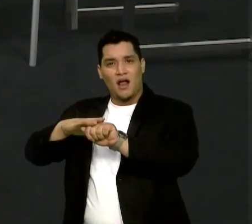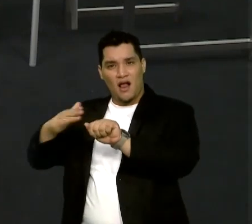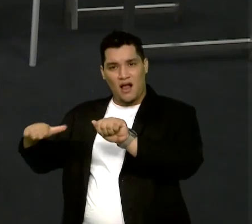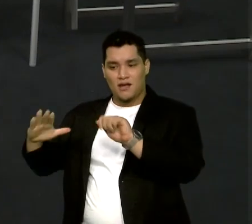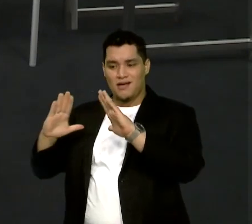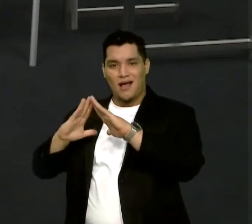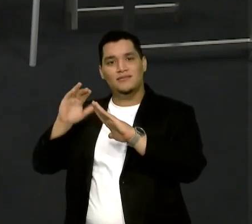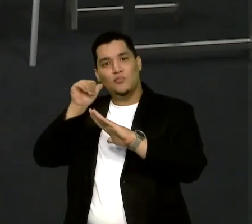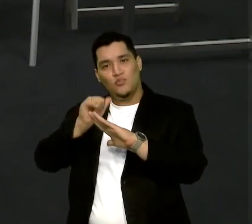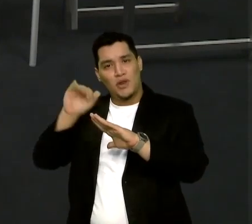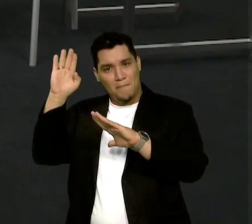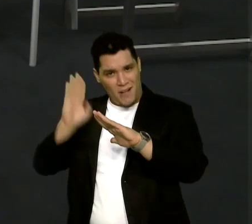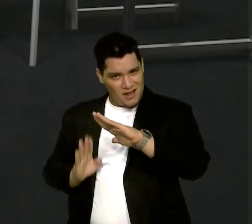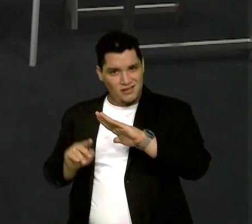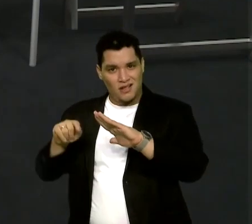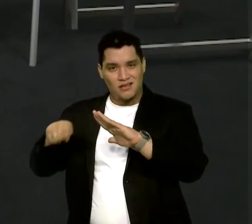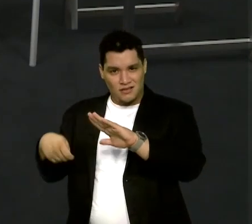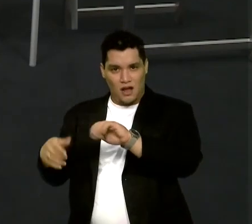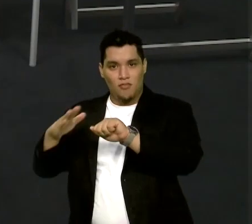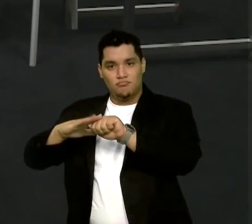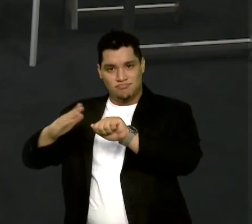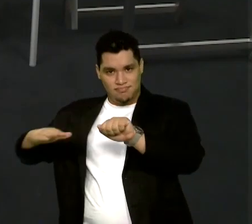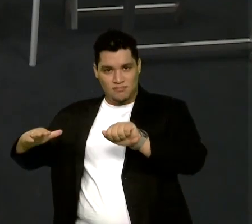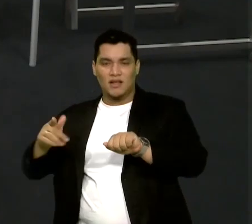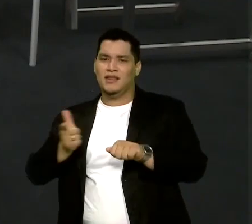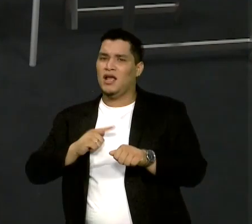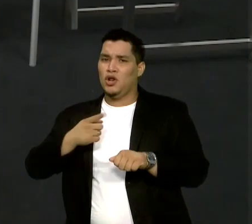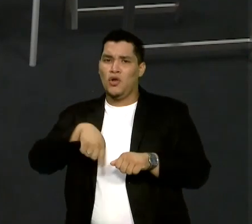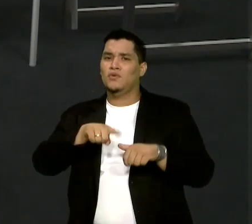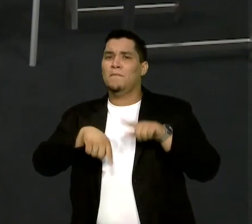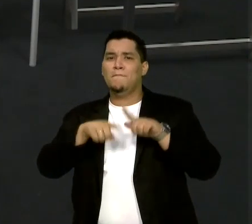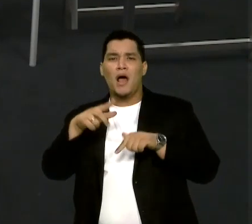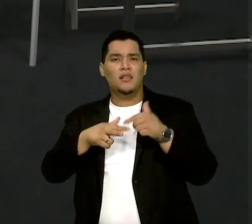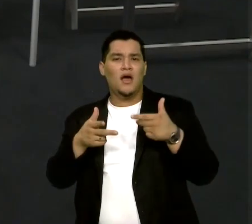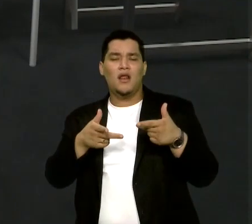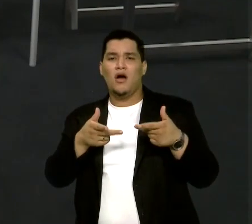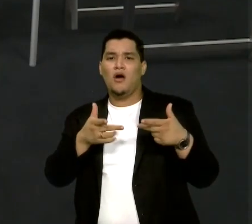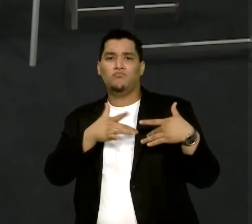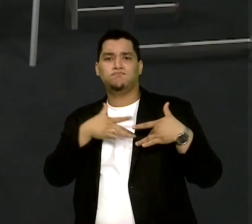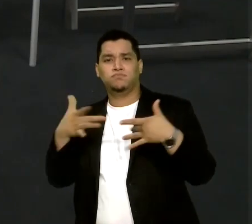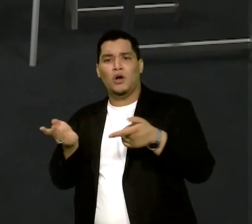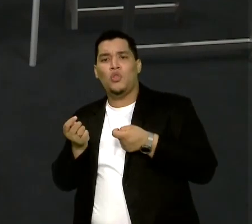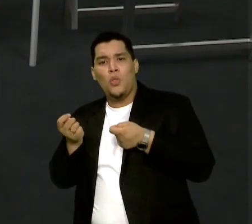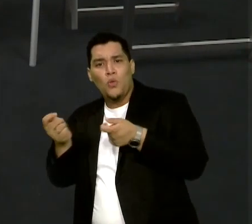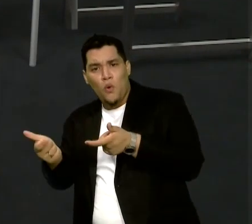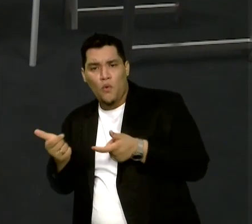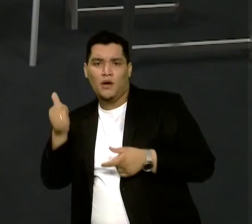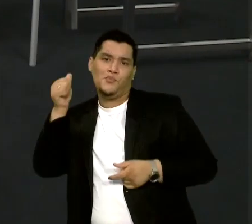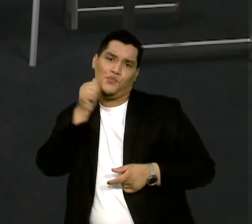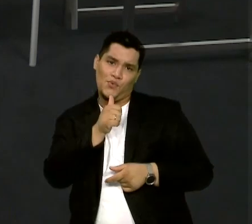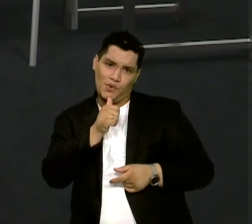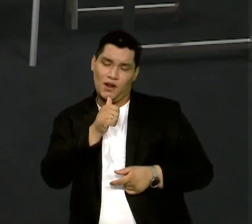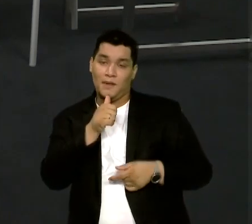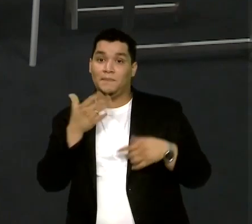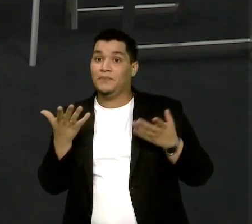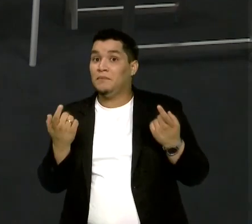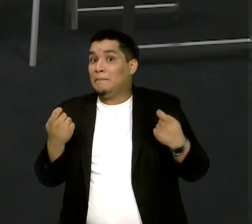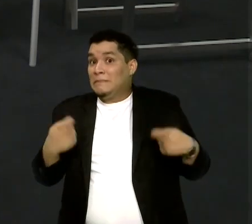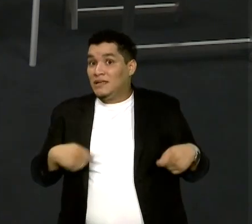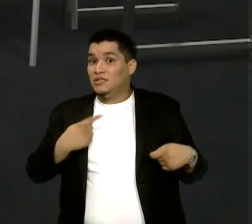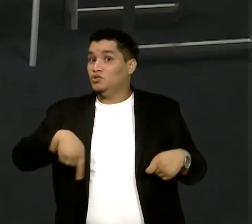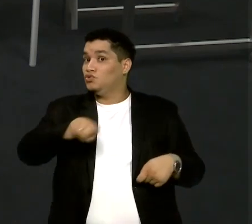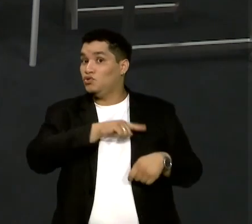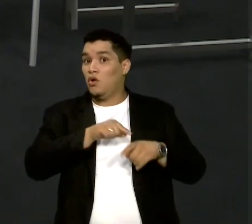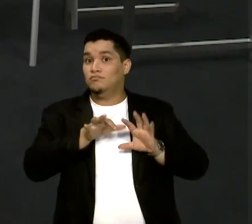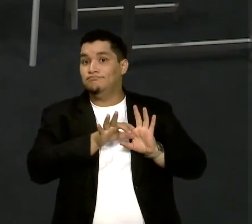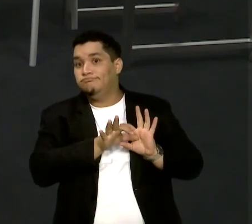as coisas, entendeu? Para várias instituições, para estar ajudando essas mulheres, entendeu? Então, realmente, precisa ter esse coletivo.